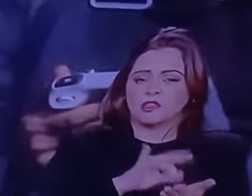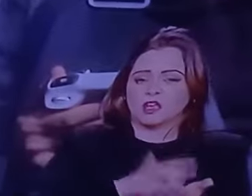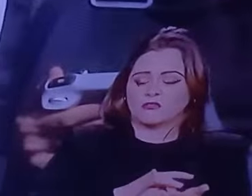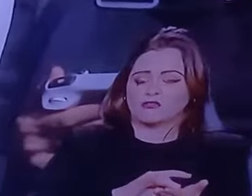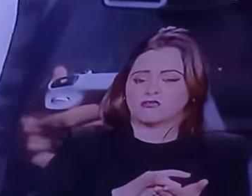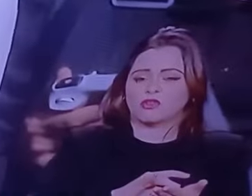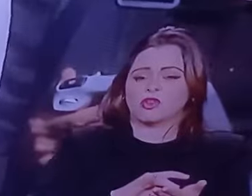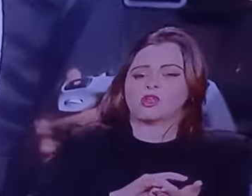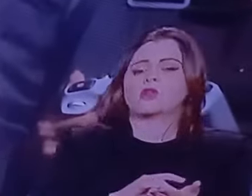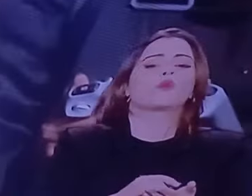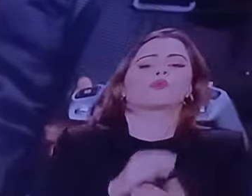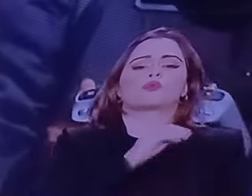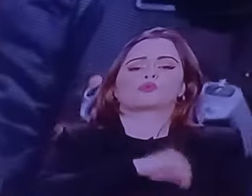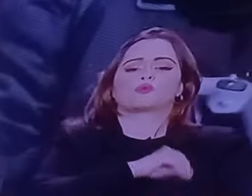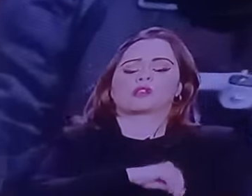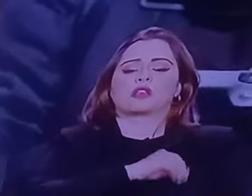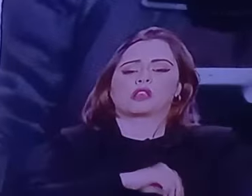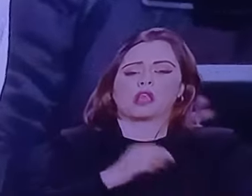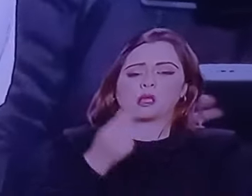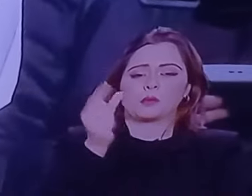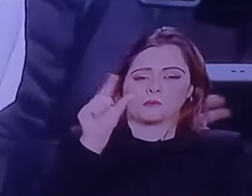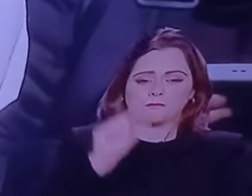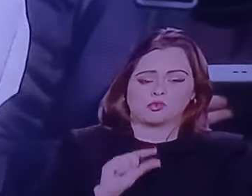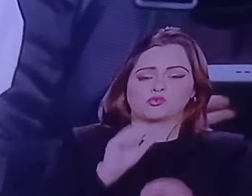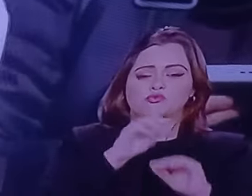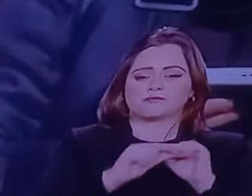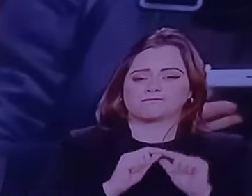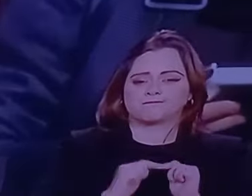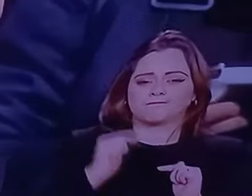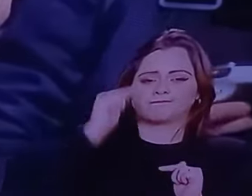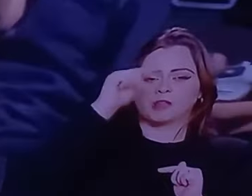mínimo acima da inflação.